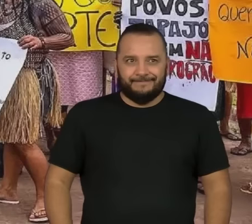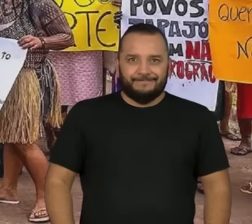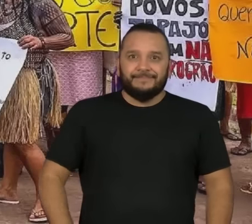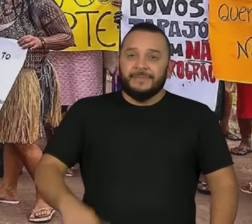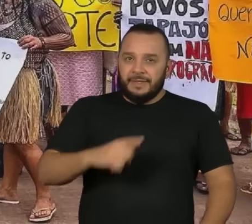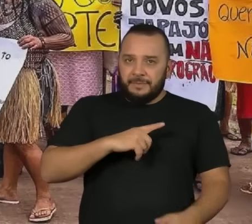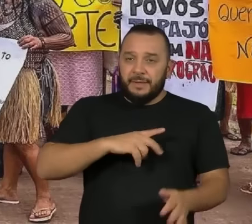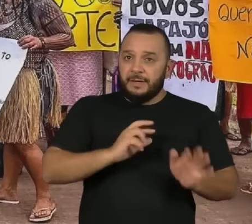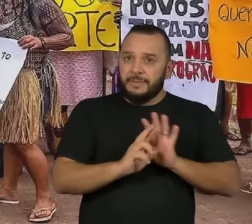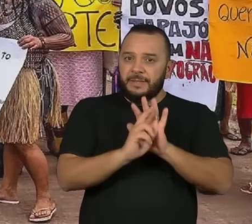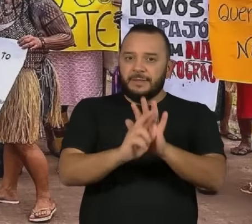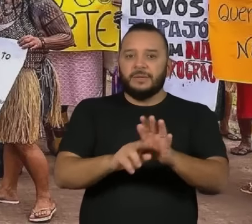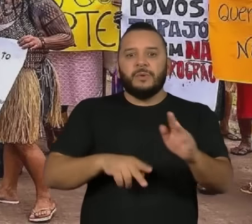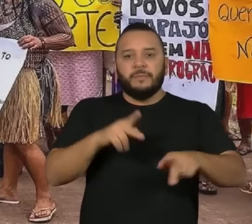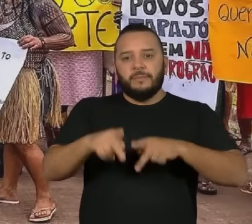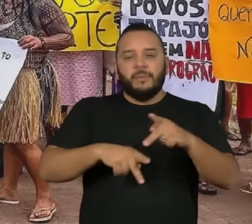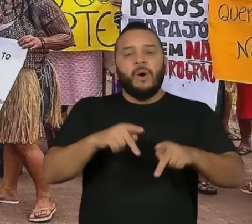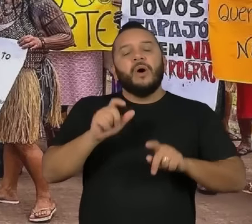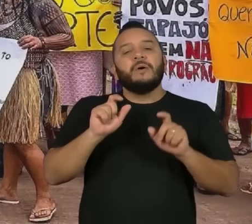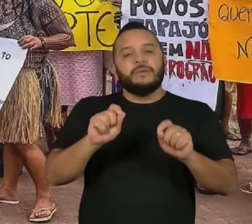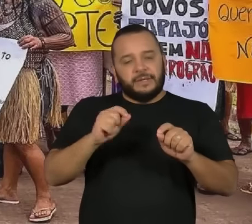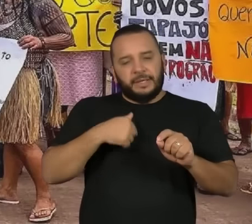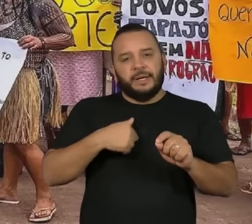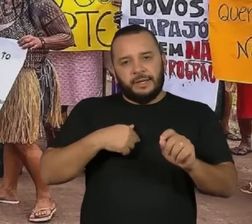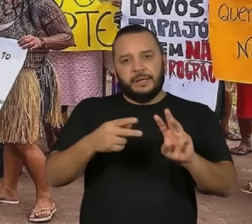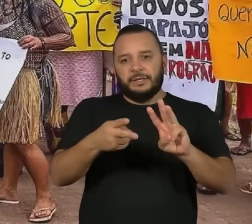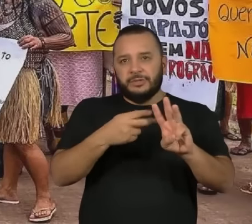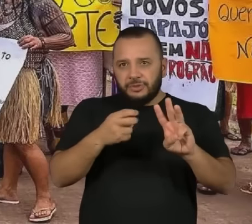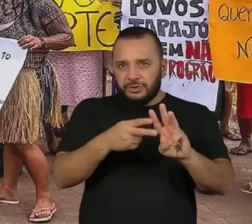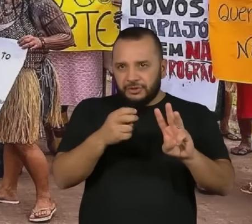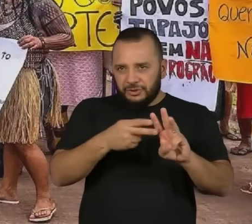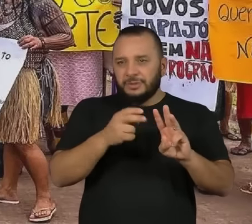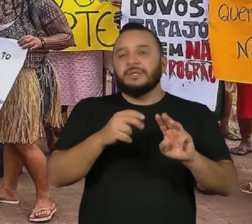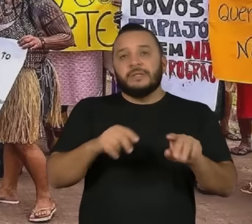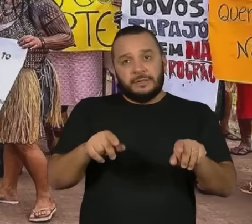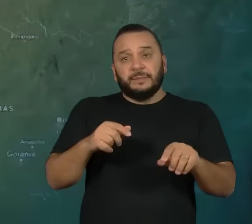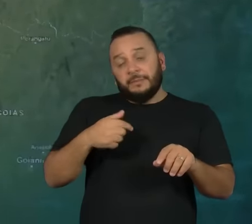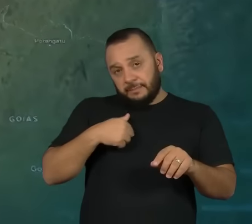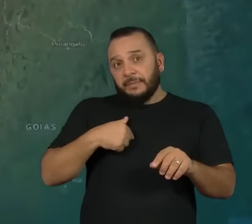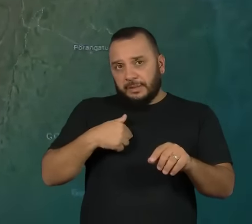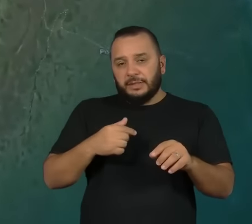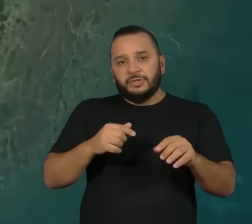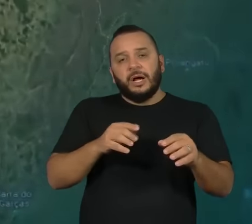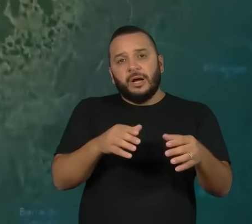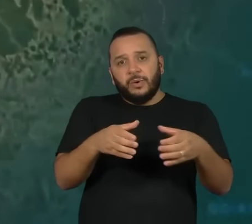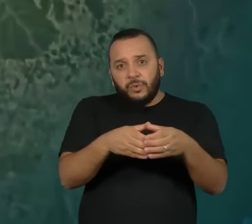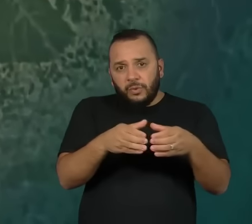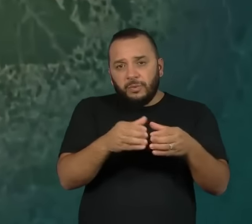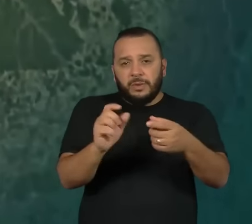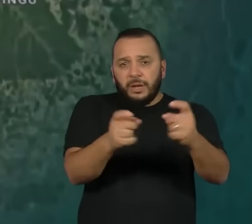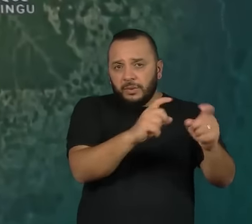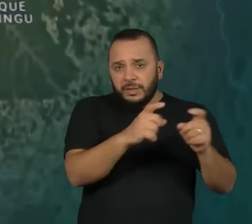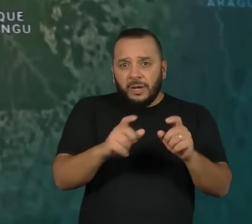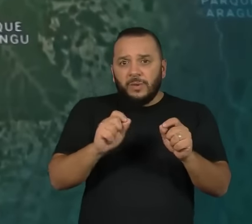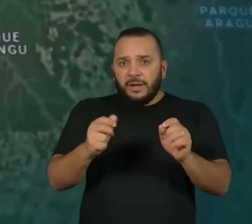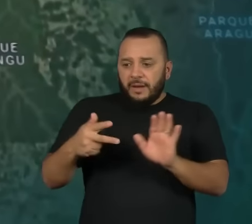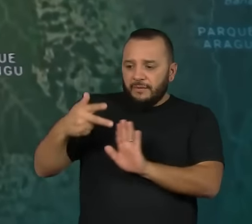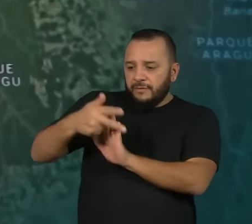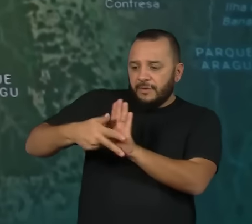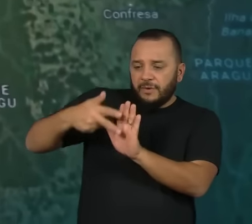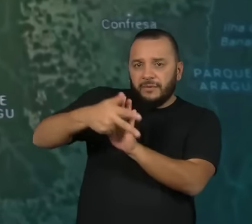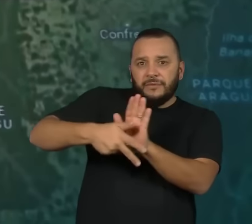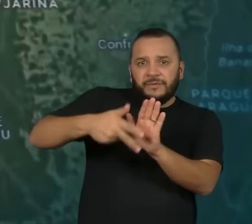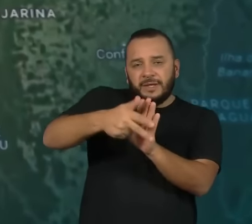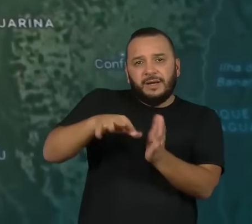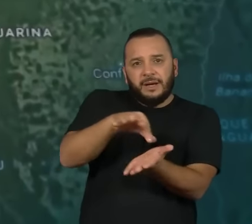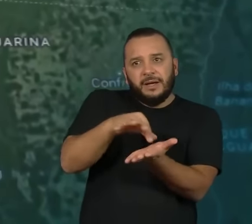Representantes dos povos indígenas e da sociedade civil abandonaram o conselho que debate o projeto da Ferrogrão, ferrovia